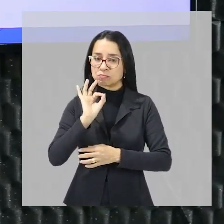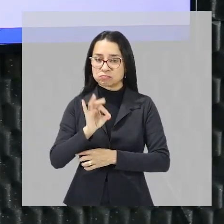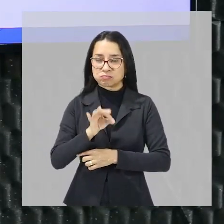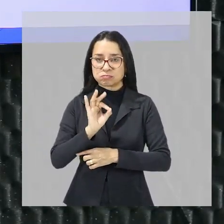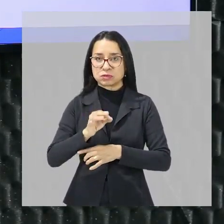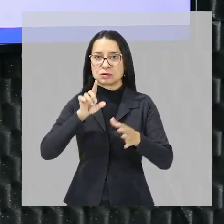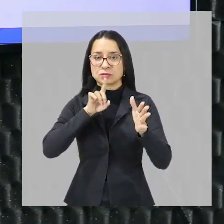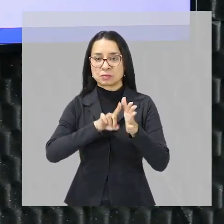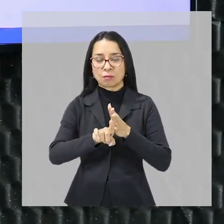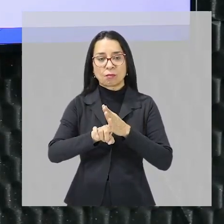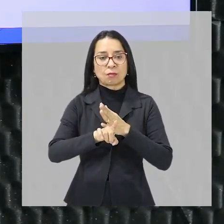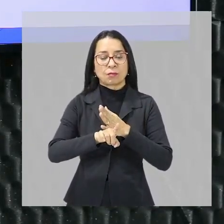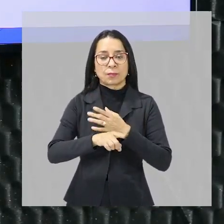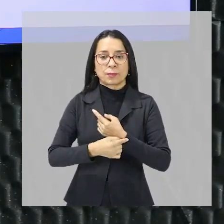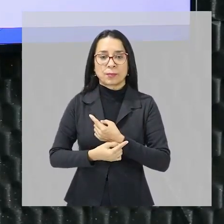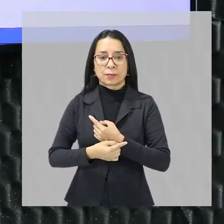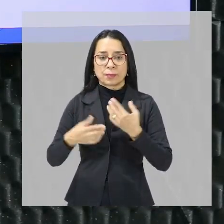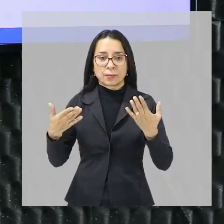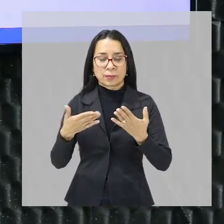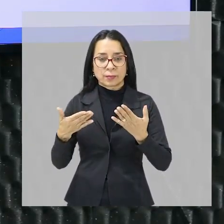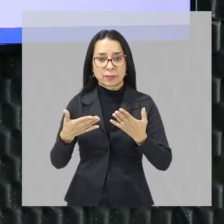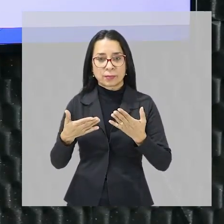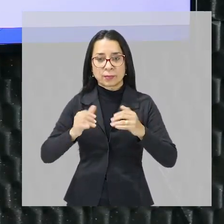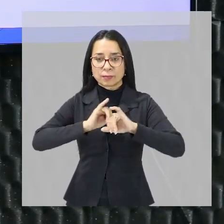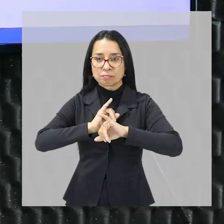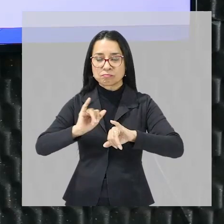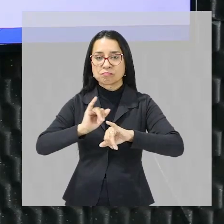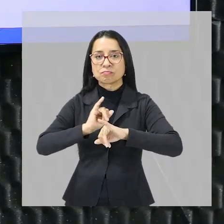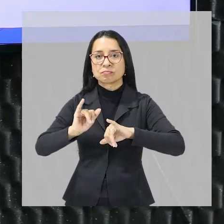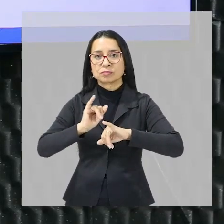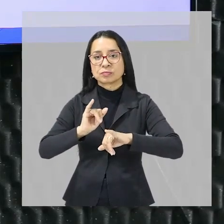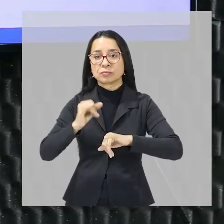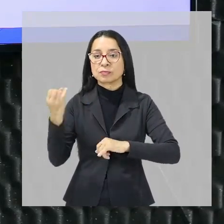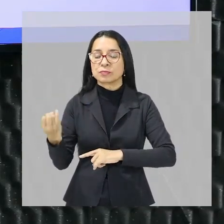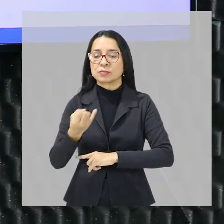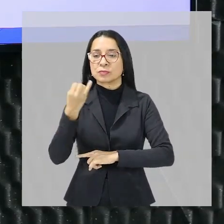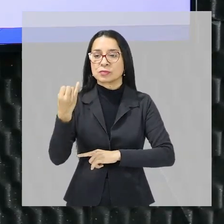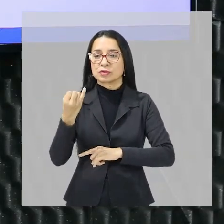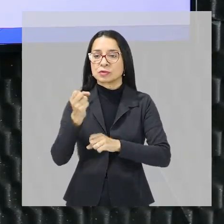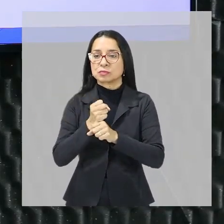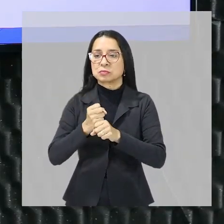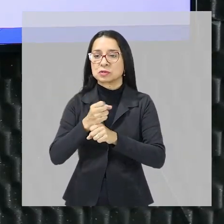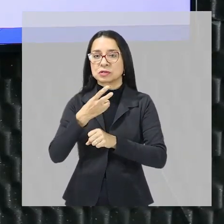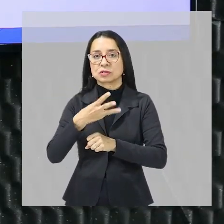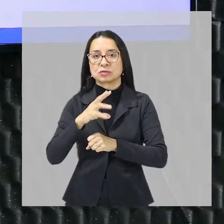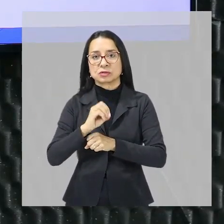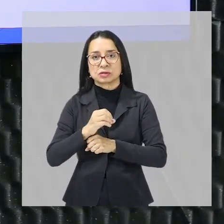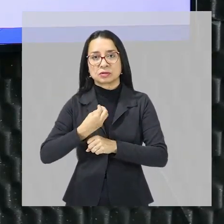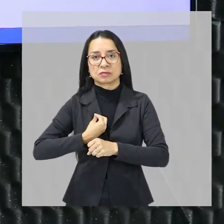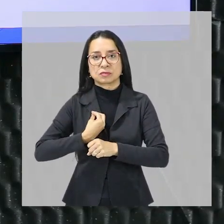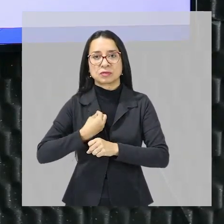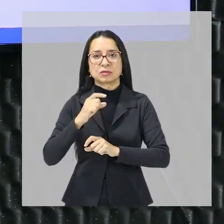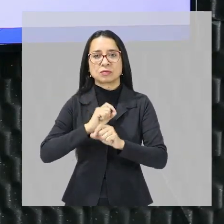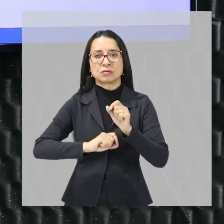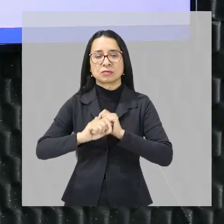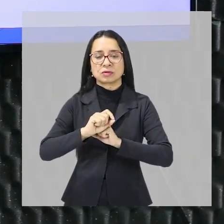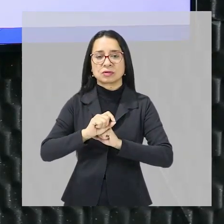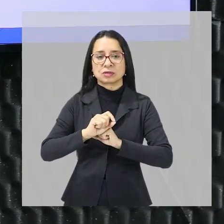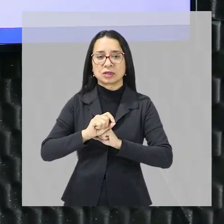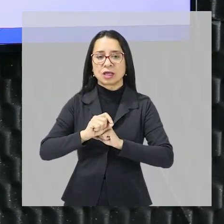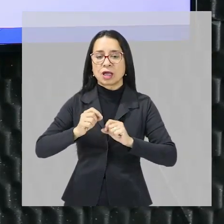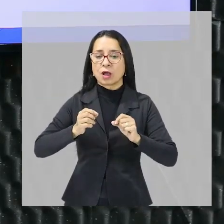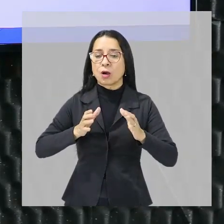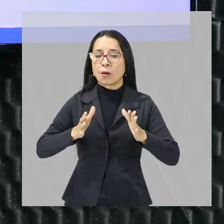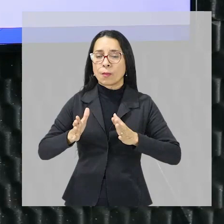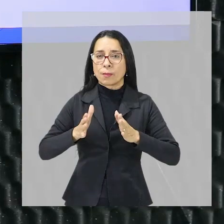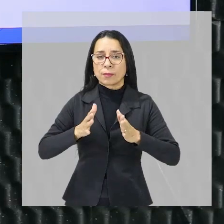questão. Eu vou repassar para ti essa informação então. Nos anos 30, a gente viveu ali parte do período